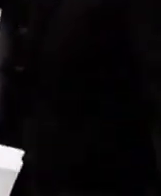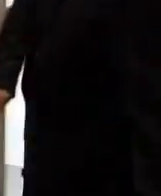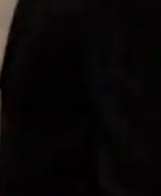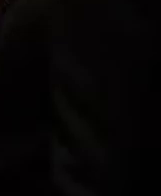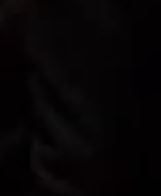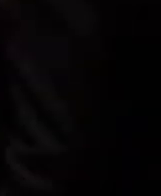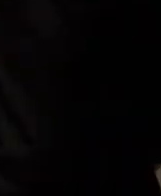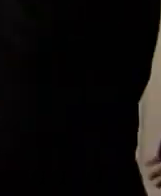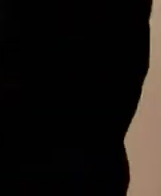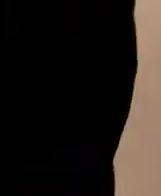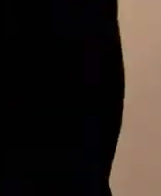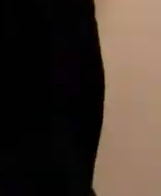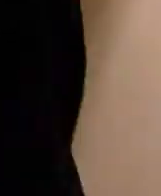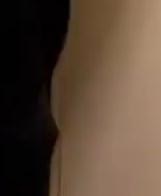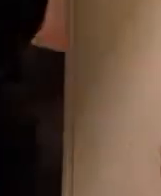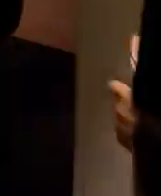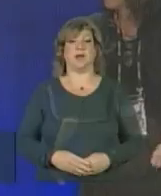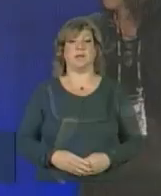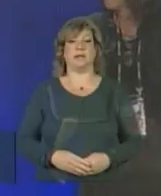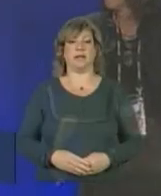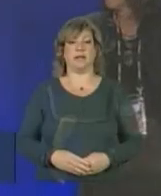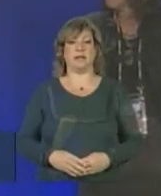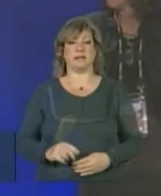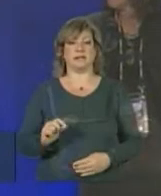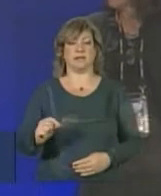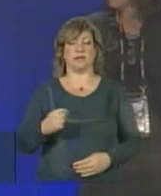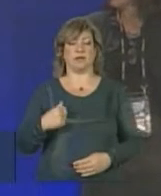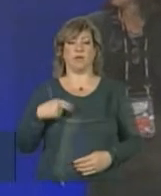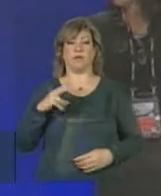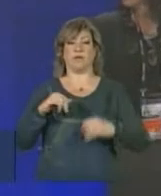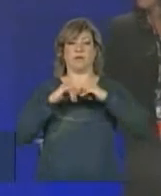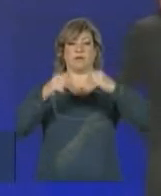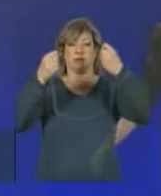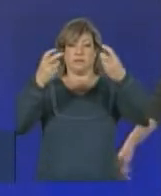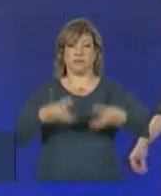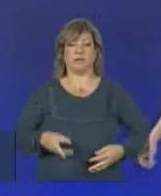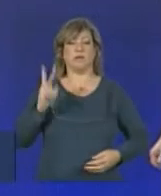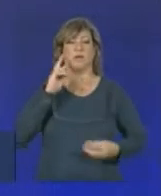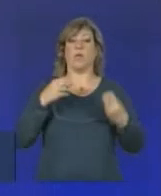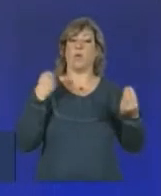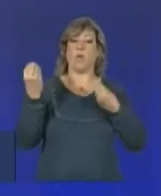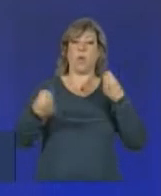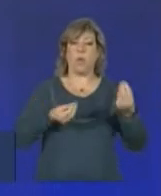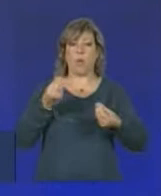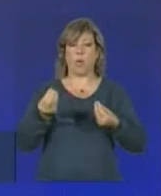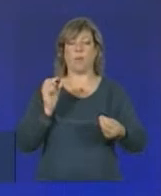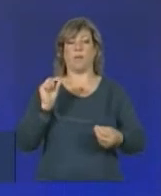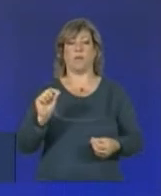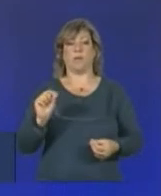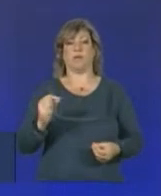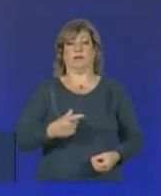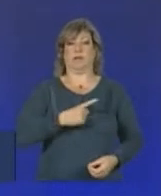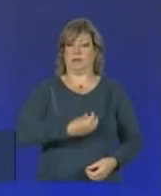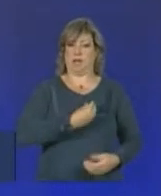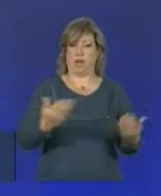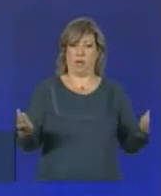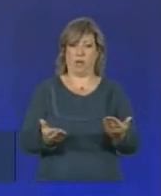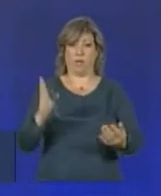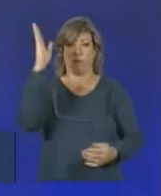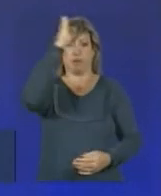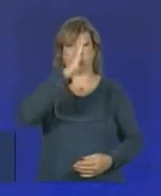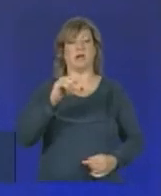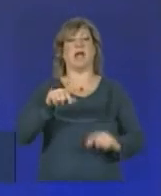de imprensa sobre os trabalhos do grupo. Eu vou falar sobre a posição do Brasil nessa reunião do